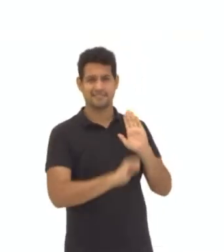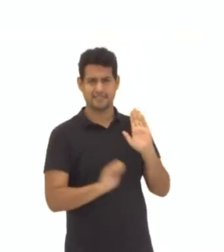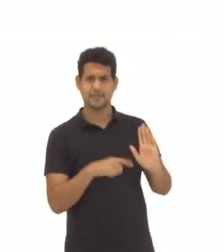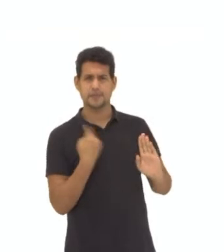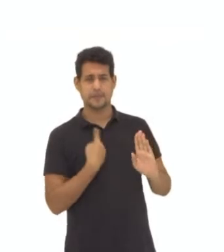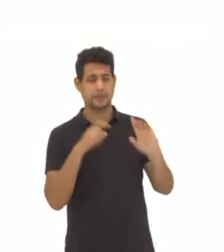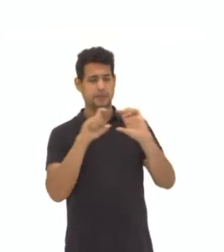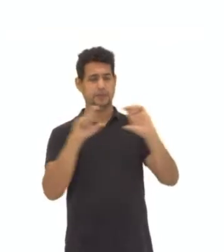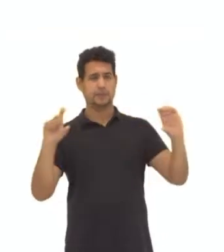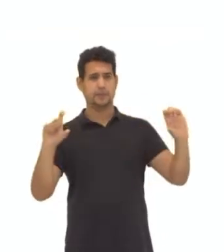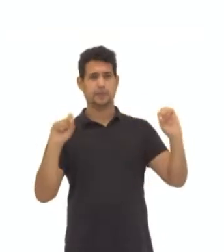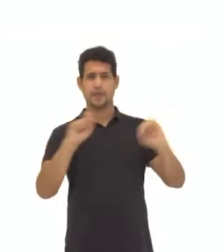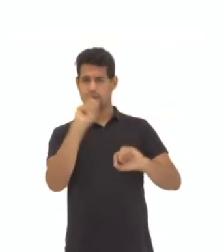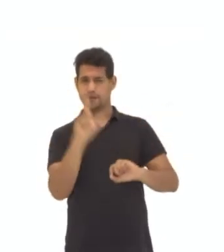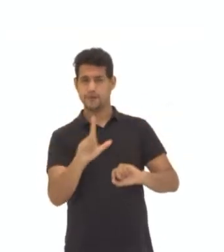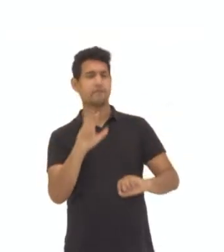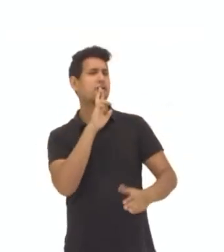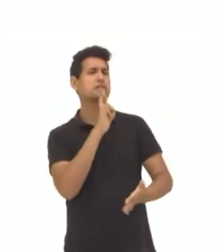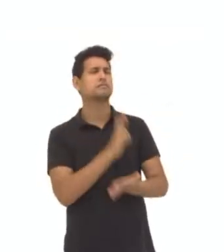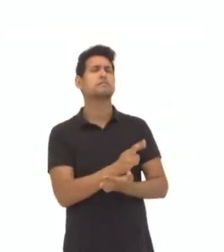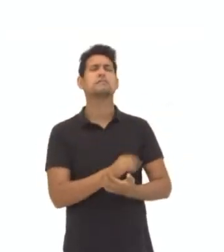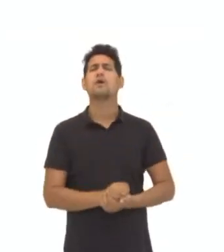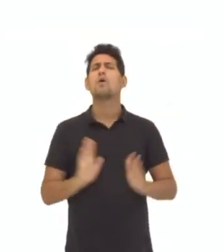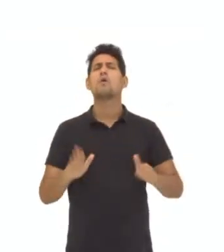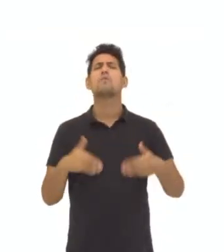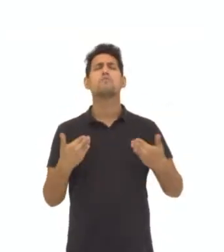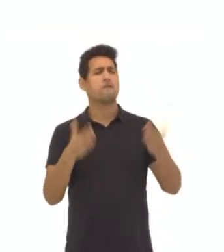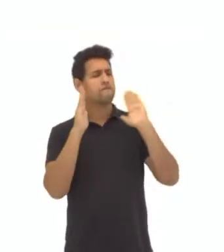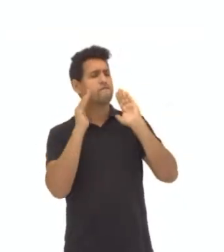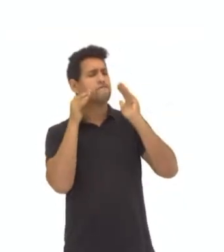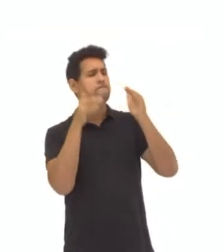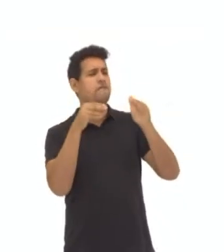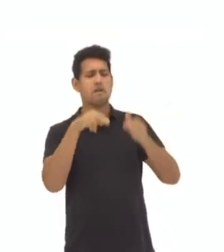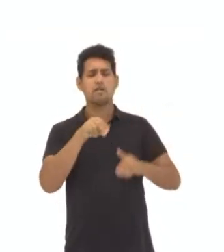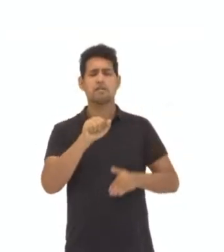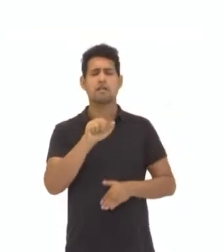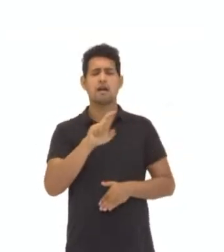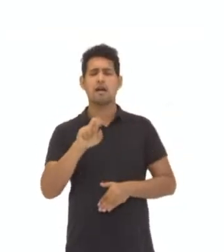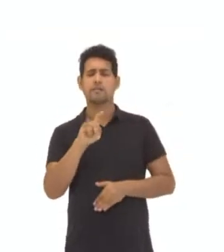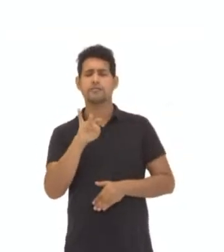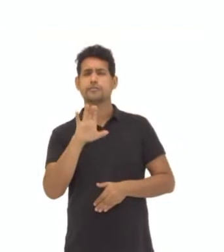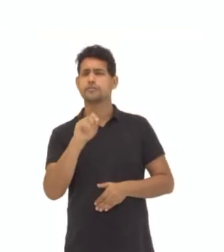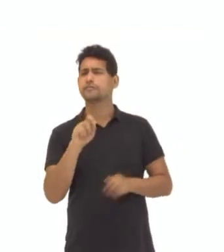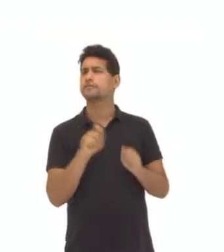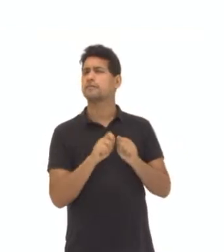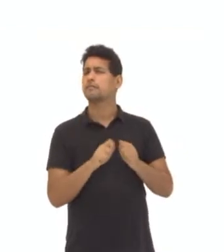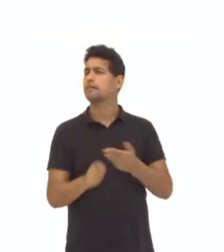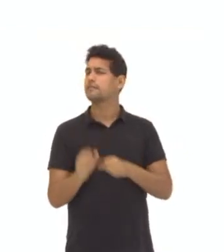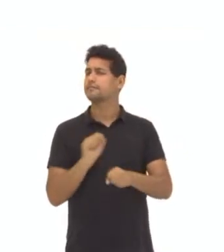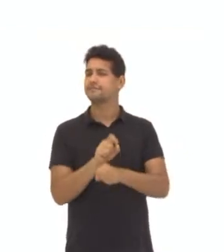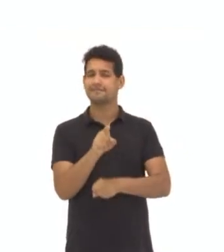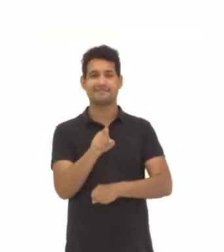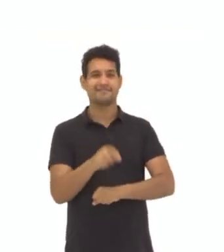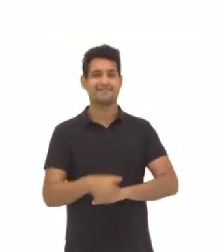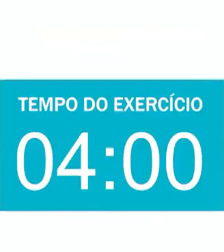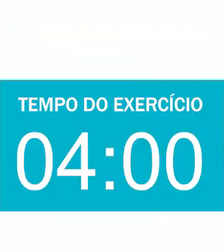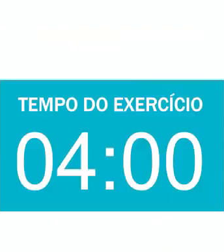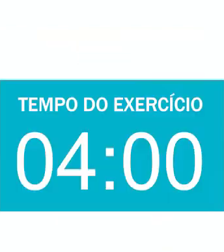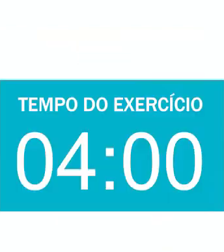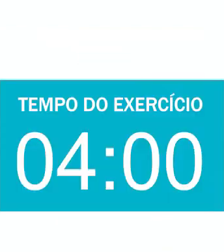narrador torna-se também um personagem, ou seja, ele participa, né? Os fatos o envolvem, então nós percebemos ali